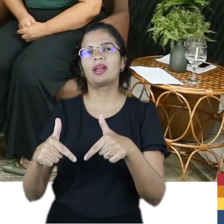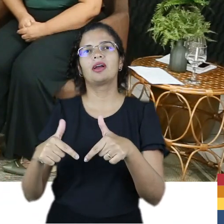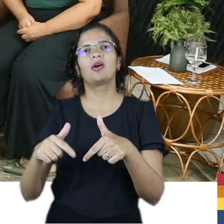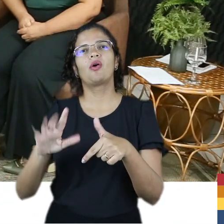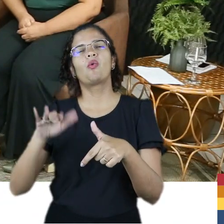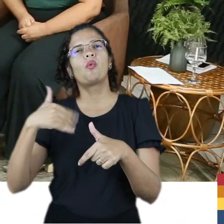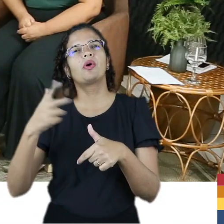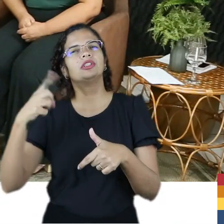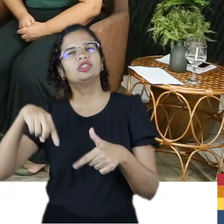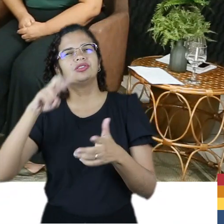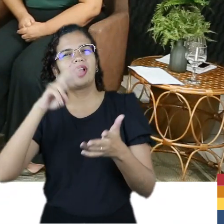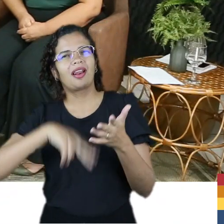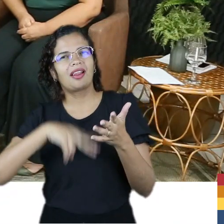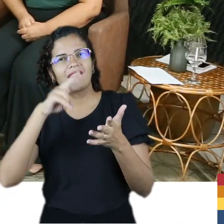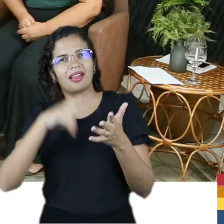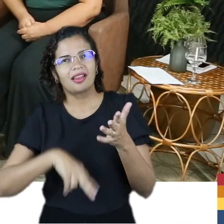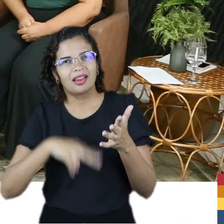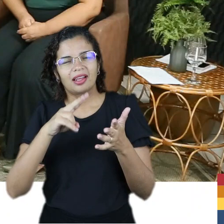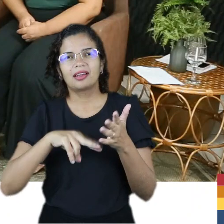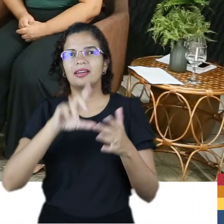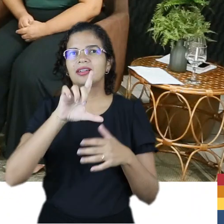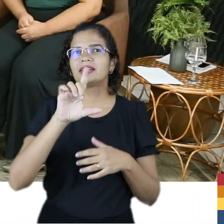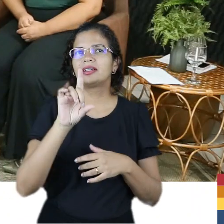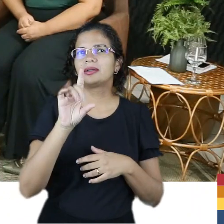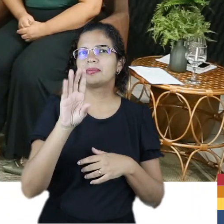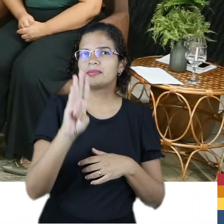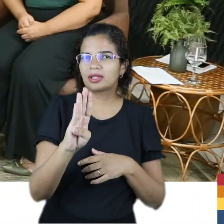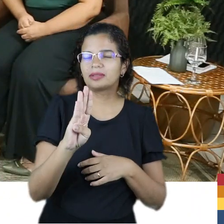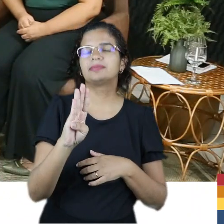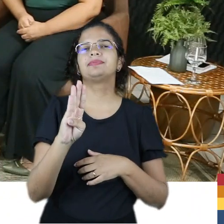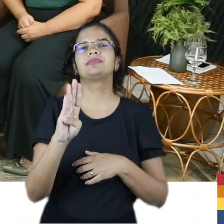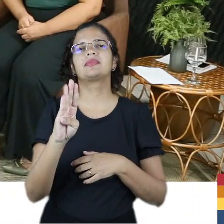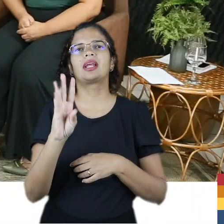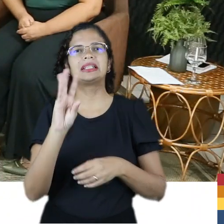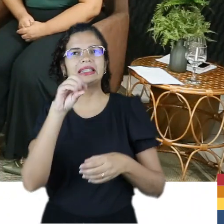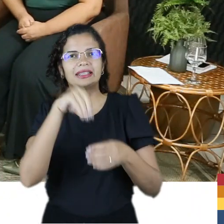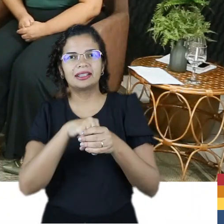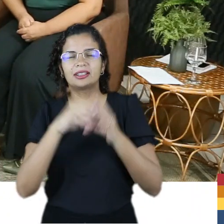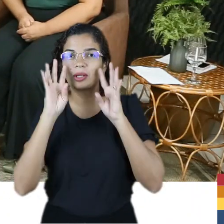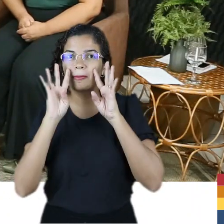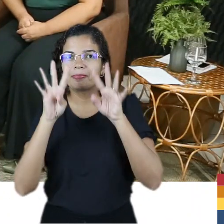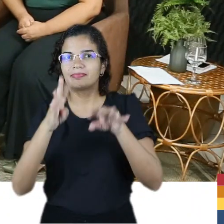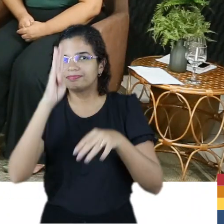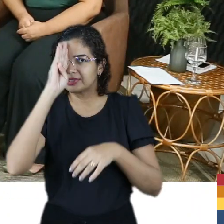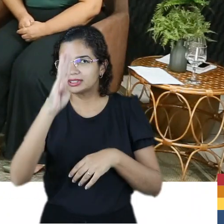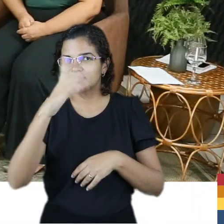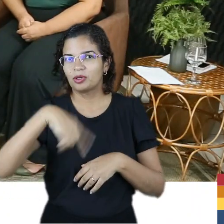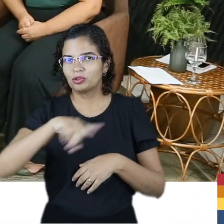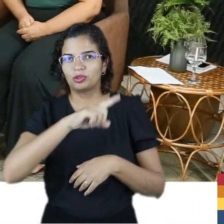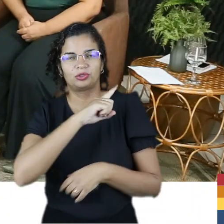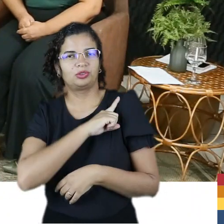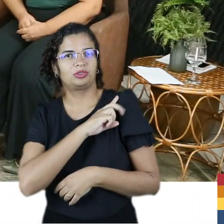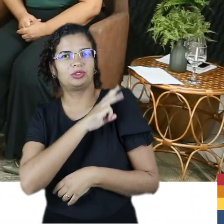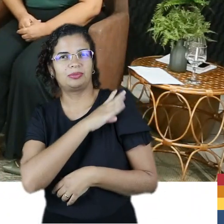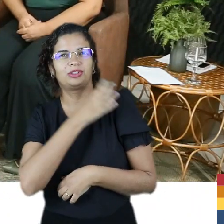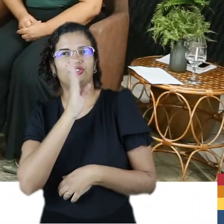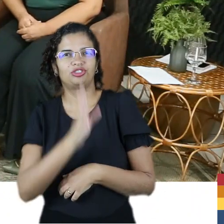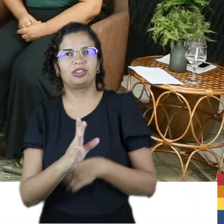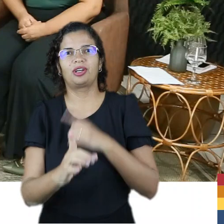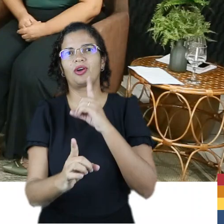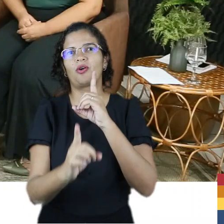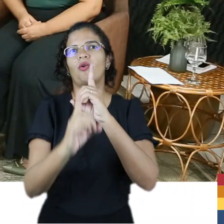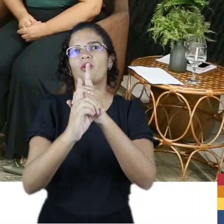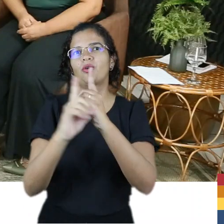Diretrizes e Bases da Educação Nacional e também as Diretrizes Curriculares Nacionais para o Ensino Médio. Bom, o que diz mesmo